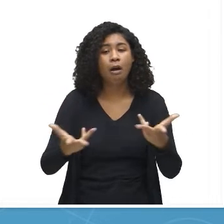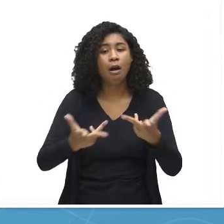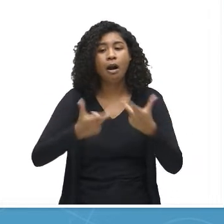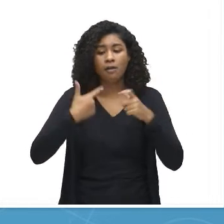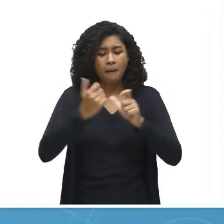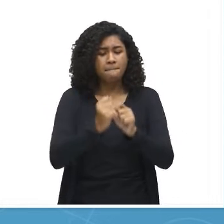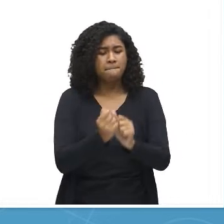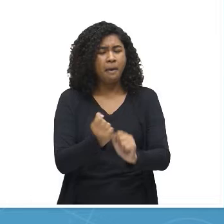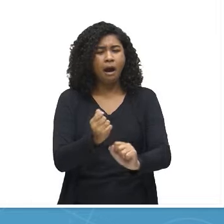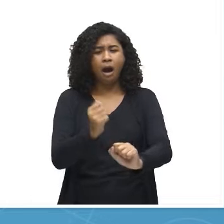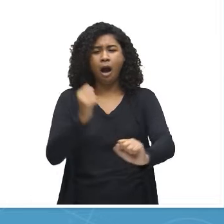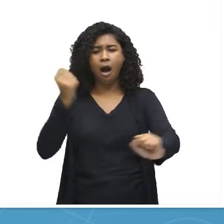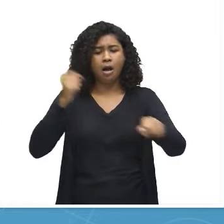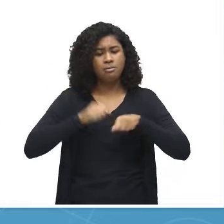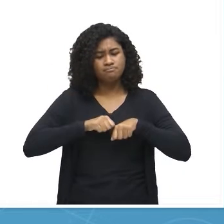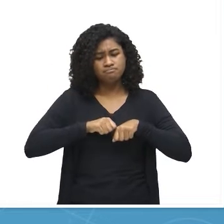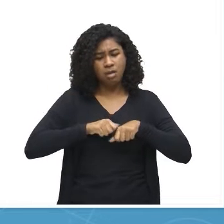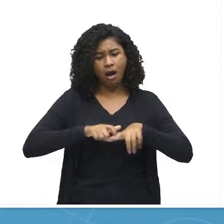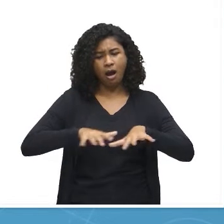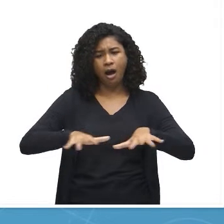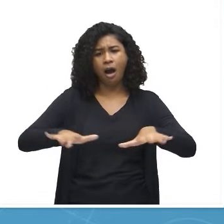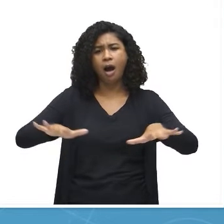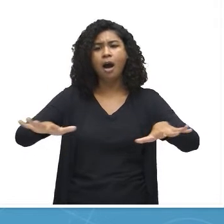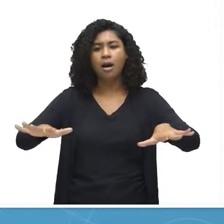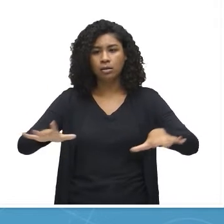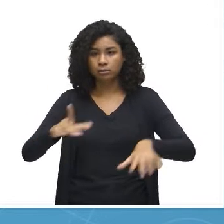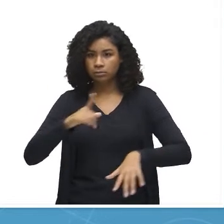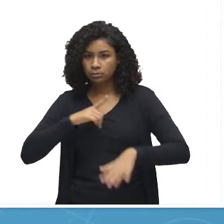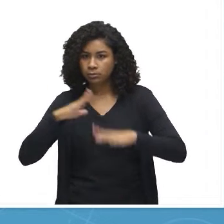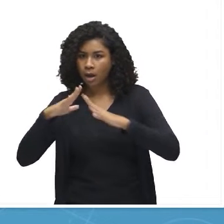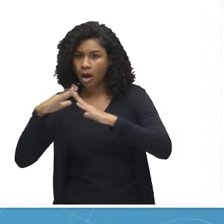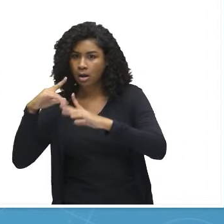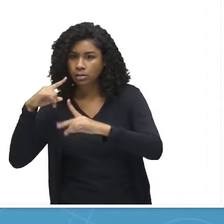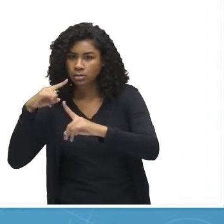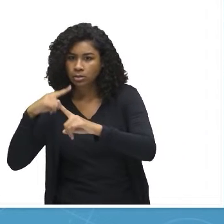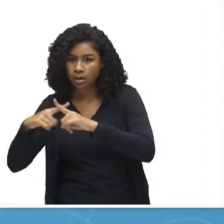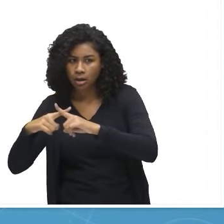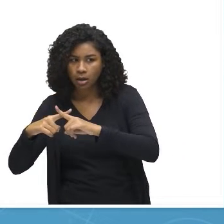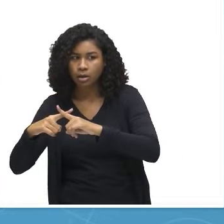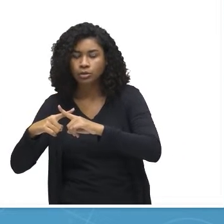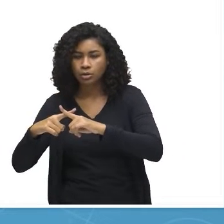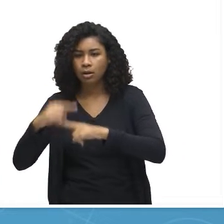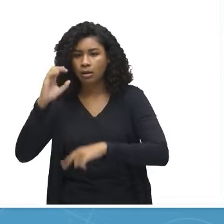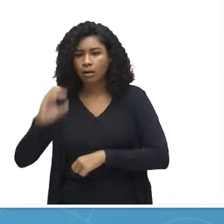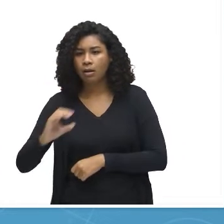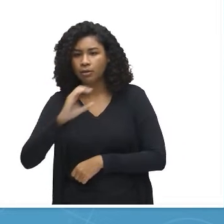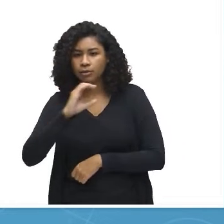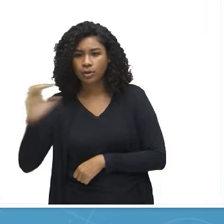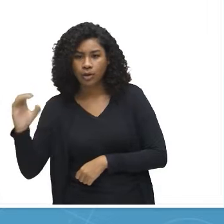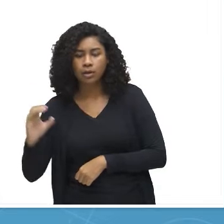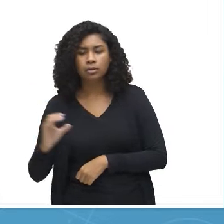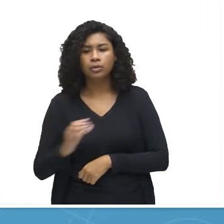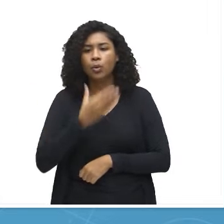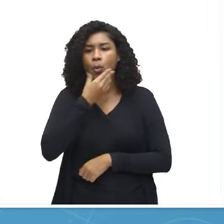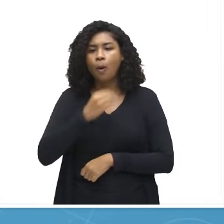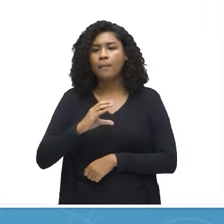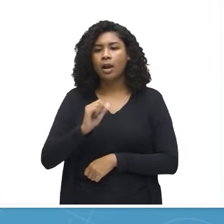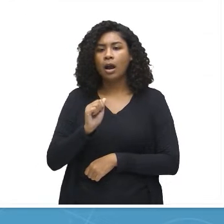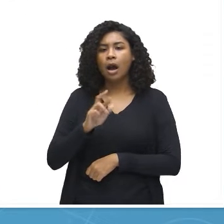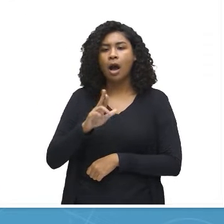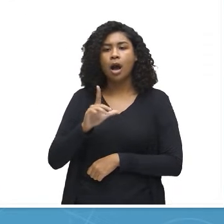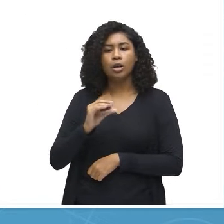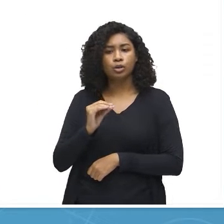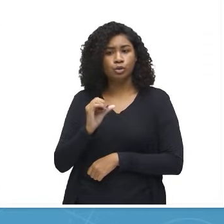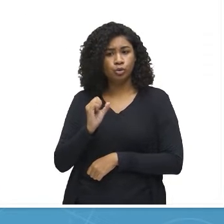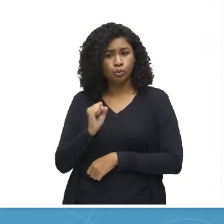Aquela junção ali, aquela união entre a Igreja Católica e o Carlos Magno vai dar muito certo, né? Isso é uma dupla que